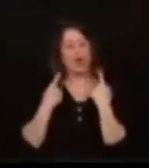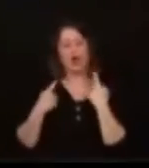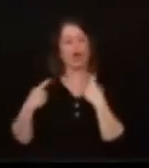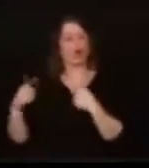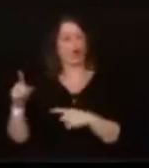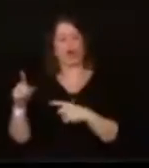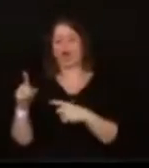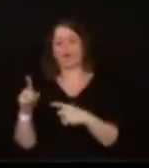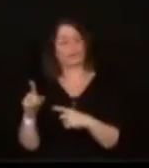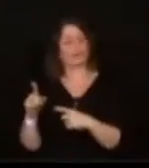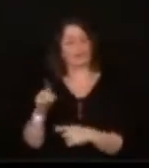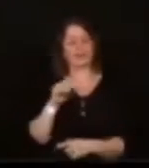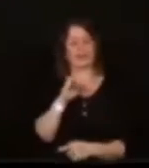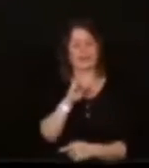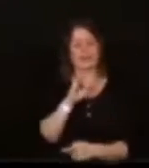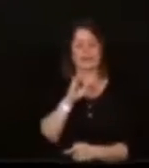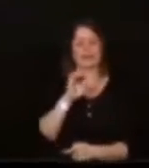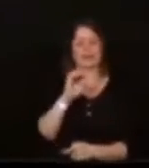gênero.